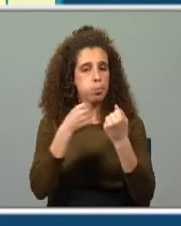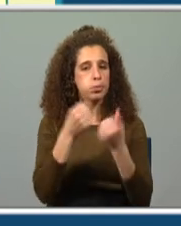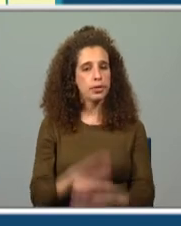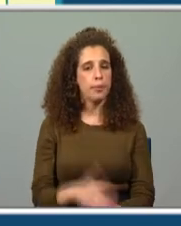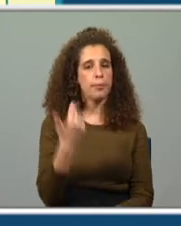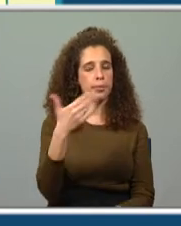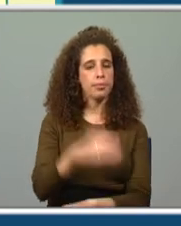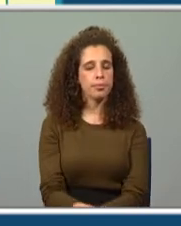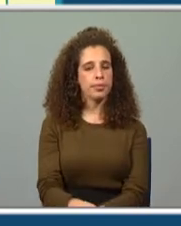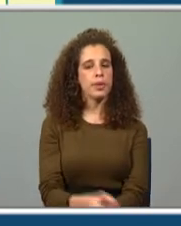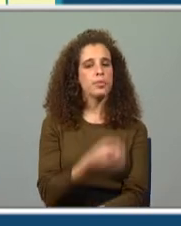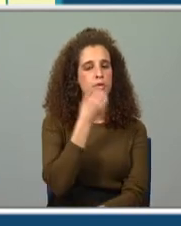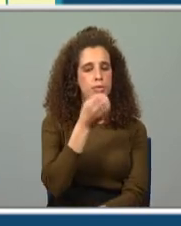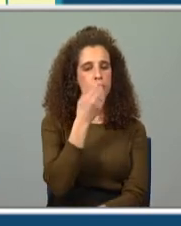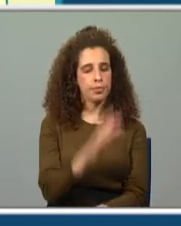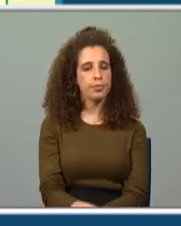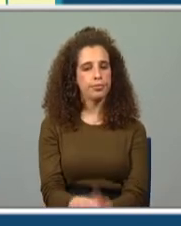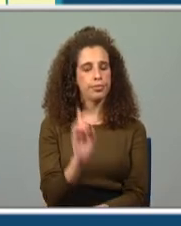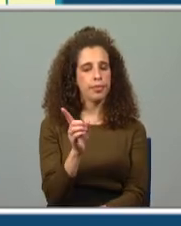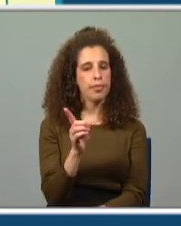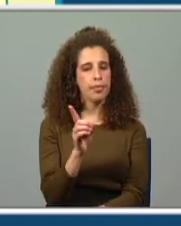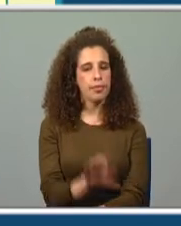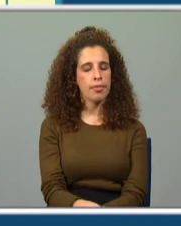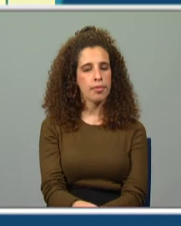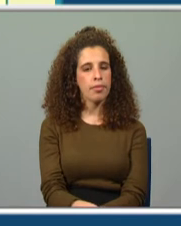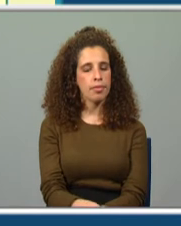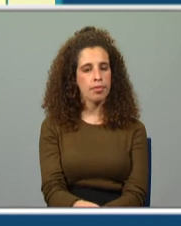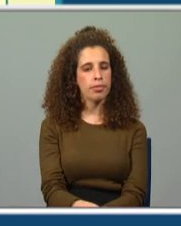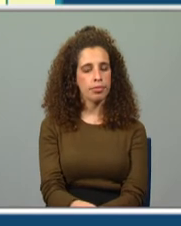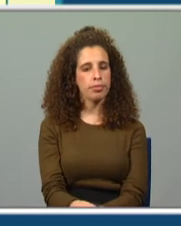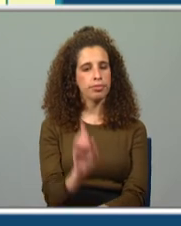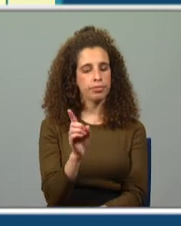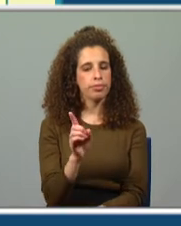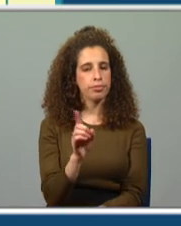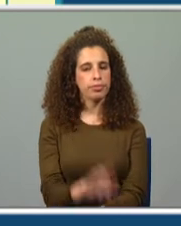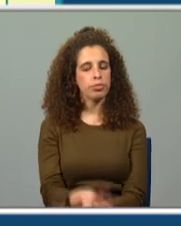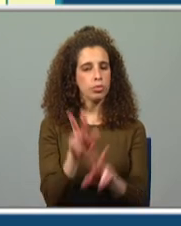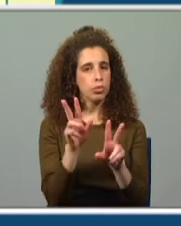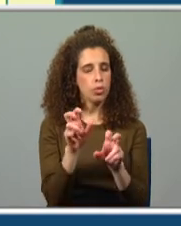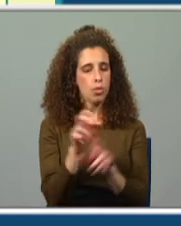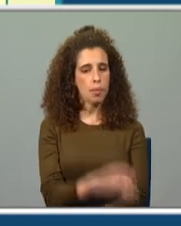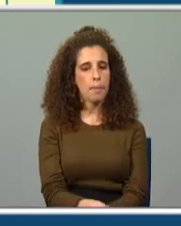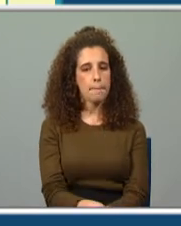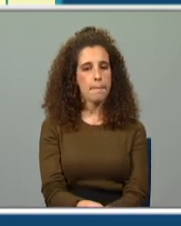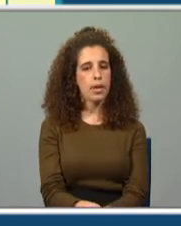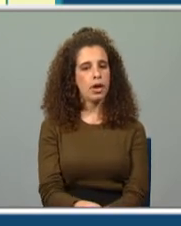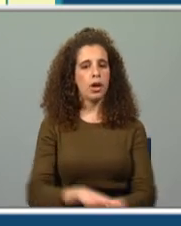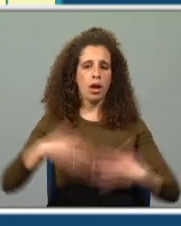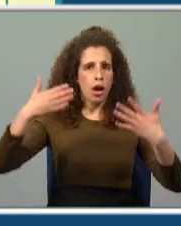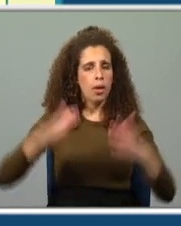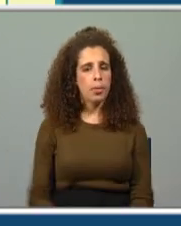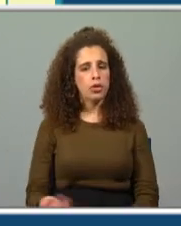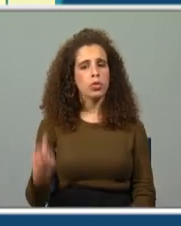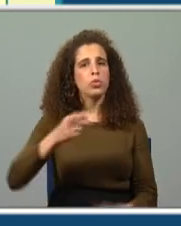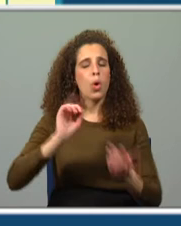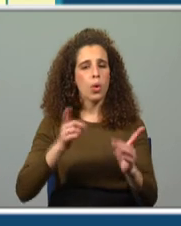primeira? Muito bem, aqui como podes ver nesta citação do nosso texto. Irre mais irra, mas o que se passa